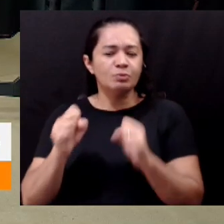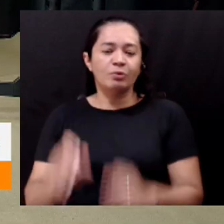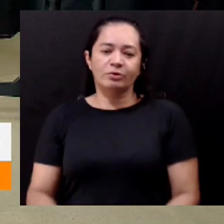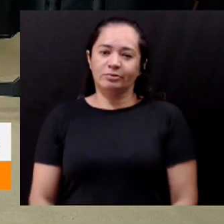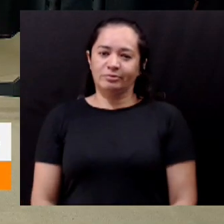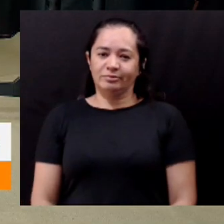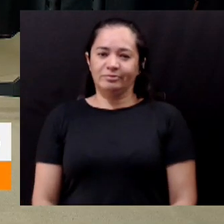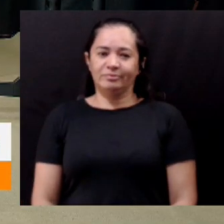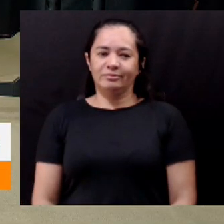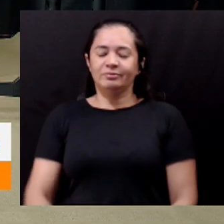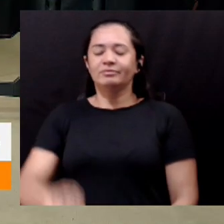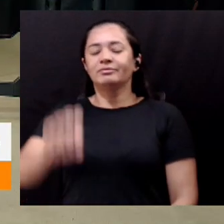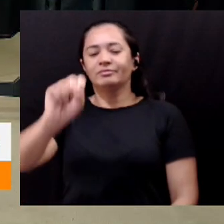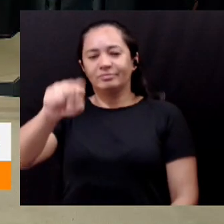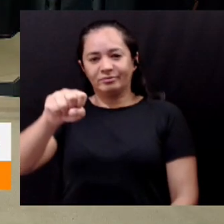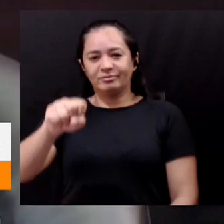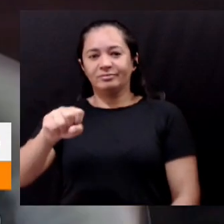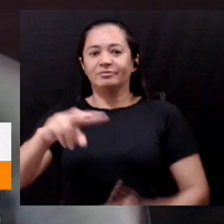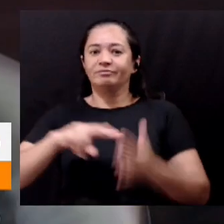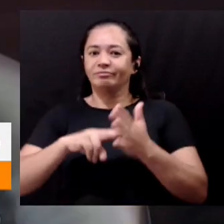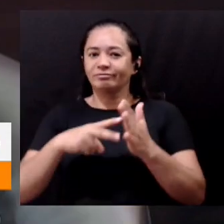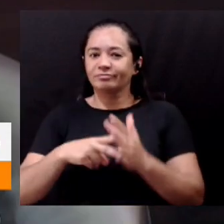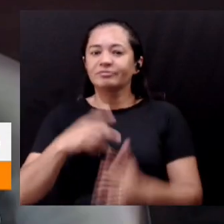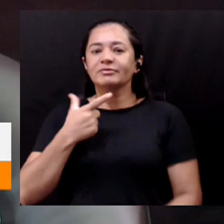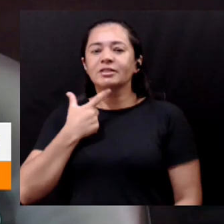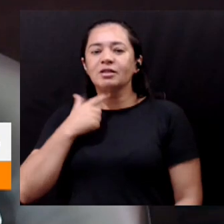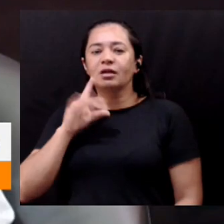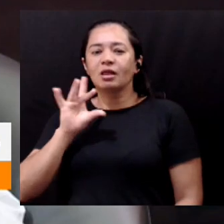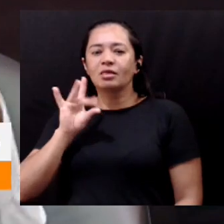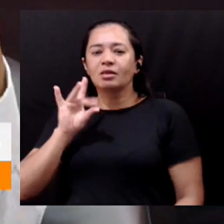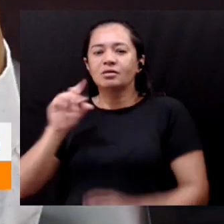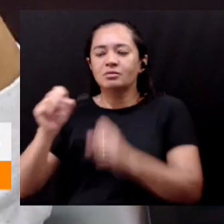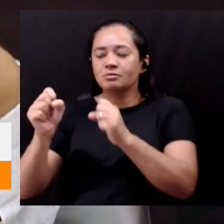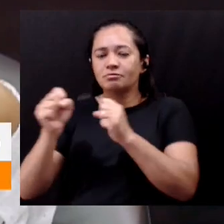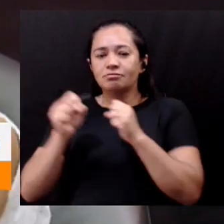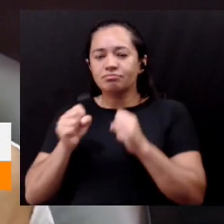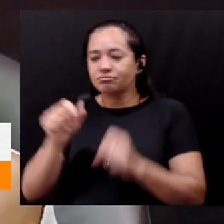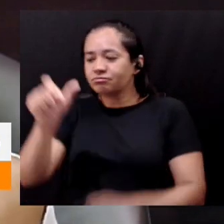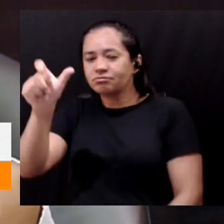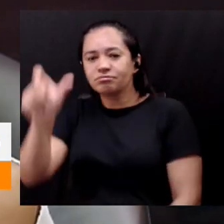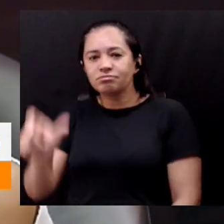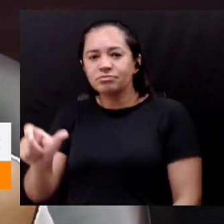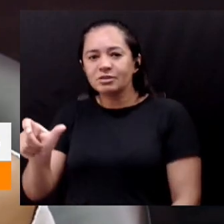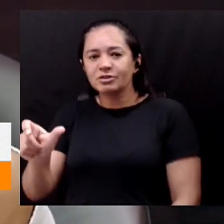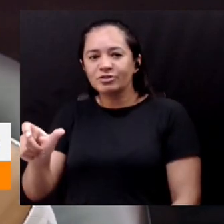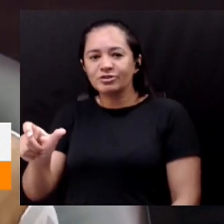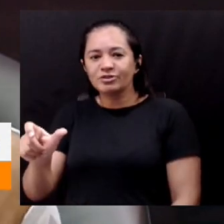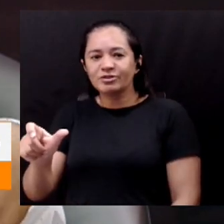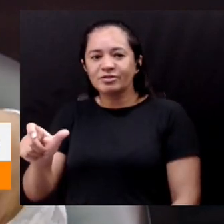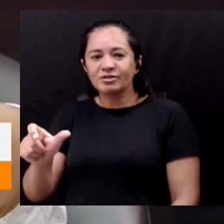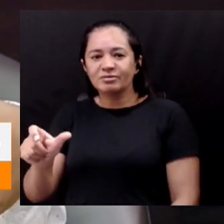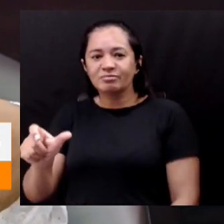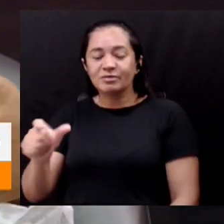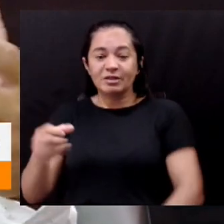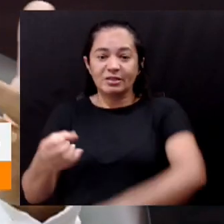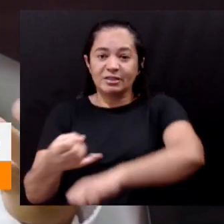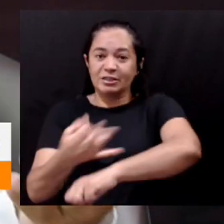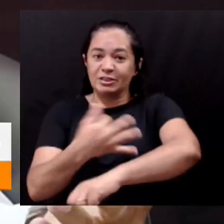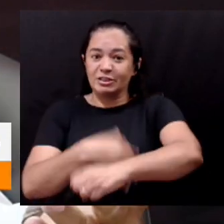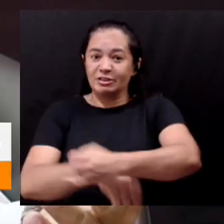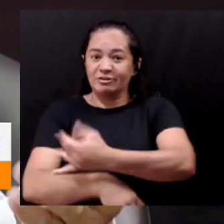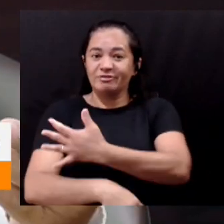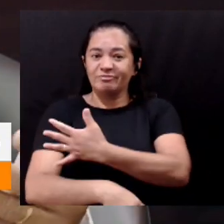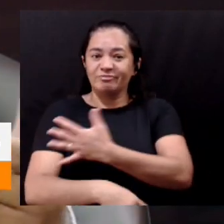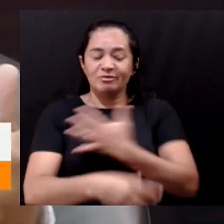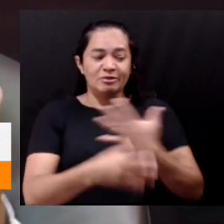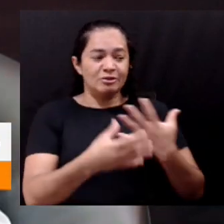Aham. de poder, né. A pessoa ela recebe essas cargas emocionais, né, Uhum. e nós estamos a